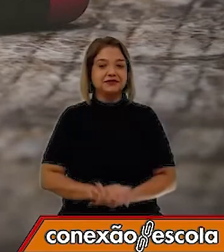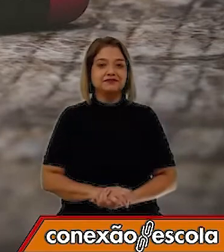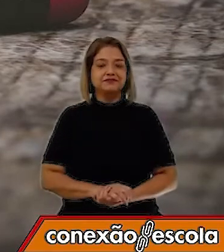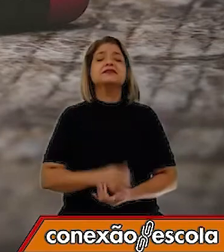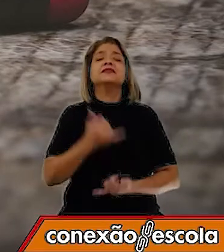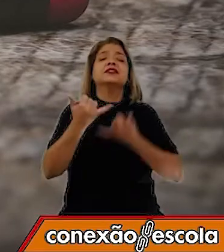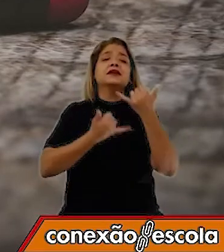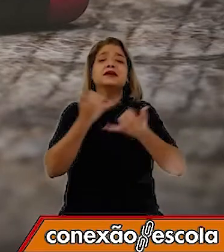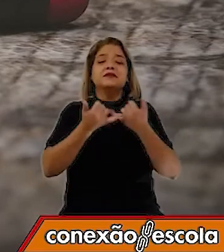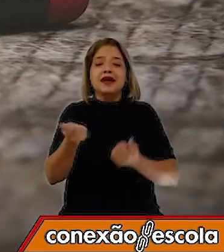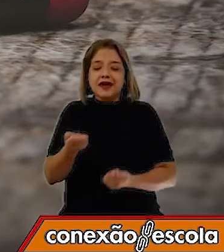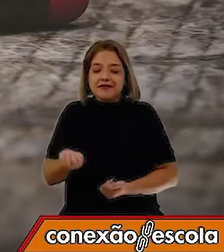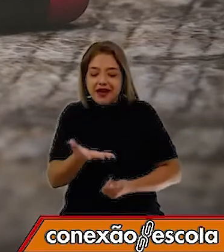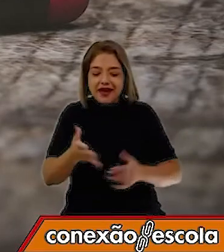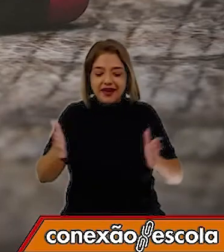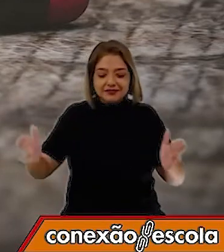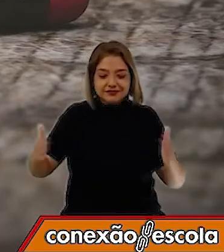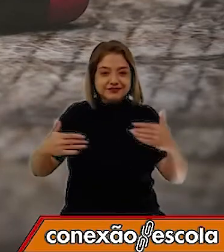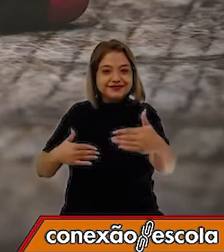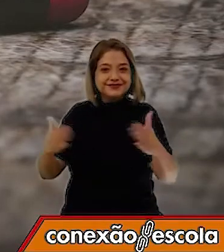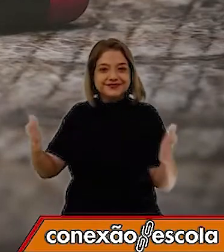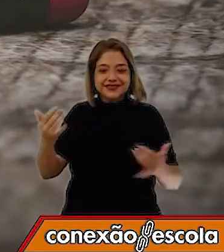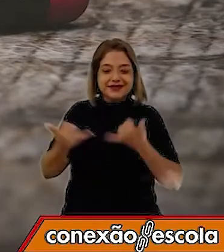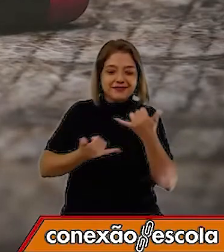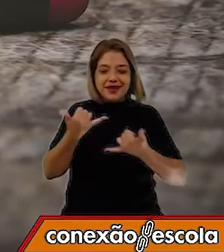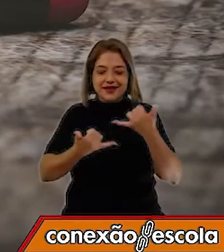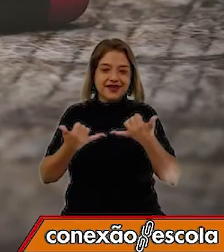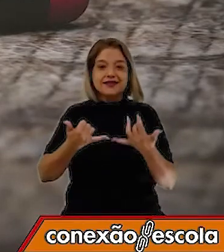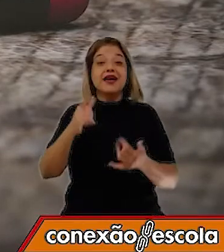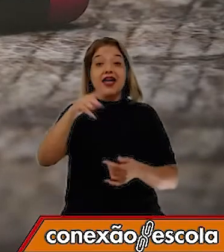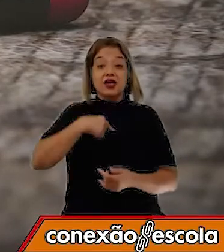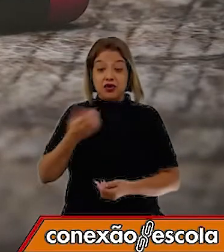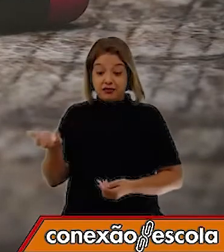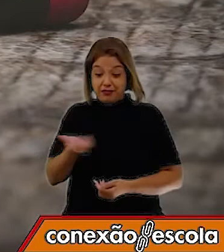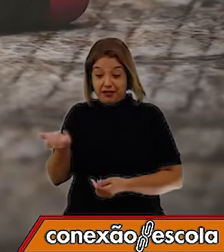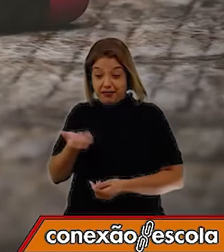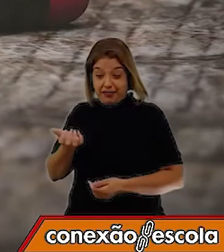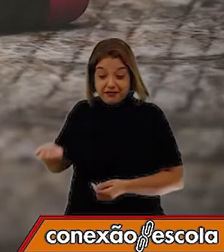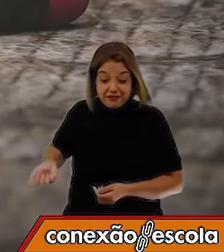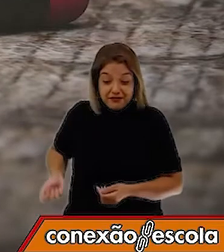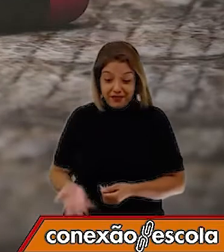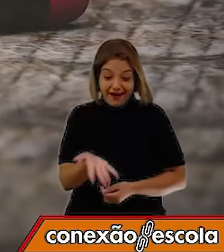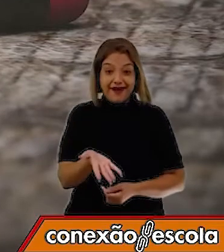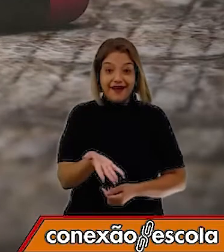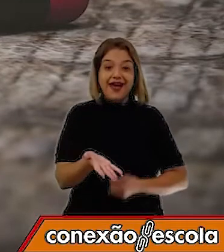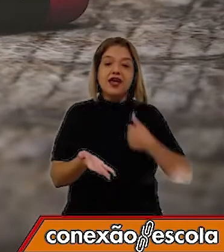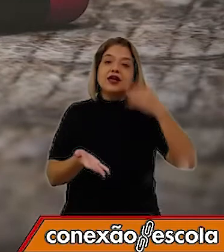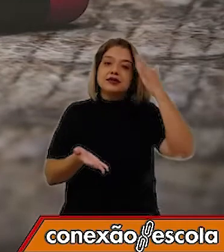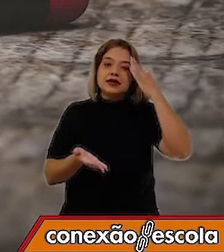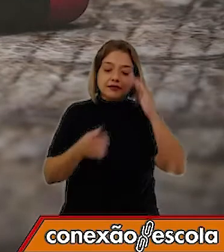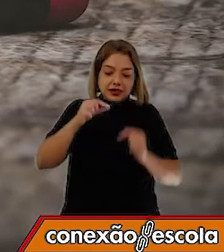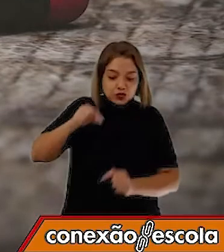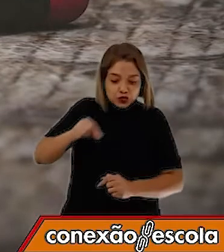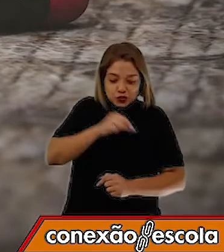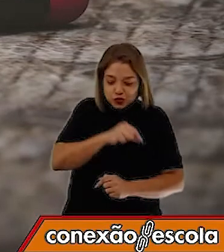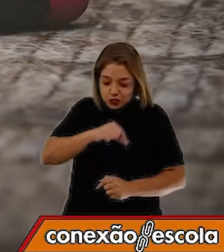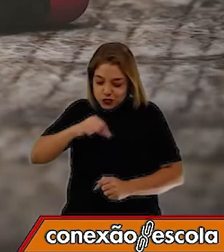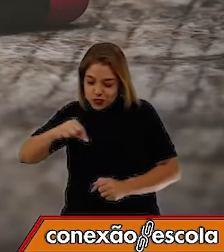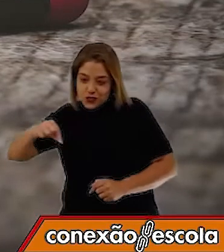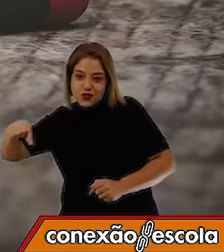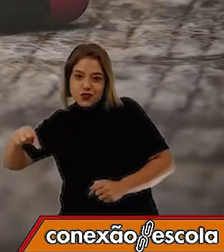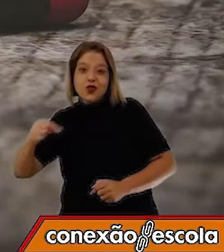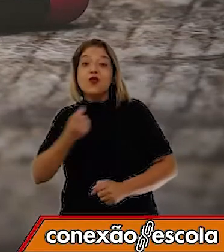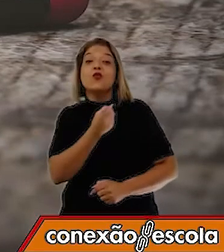tabuleiro? No jogo de tabuleiro a gente joga os dados. Para a gente saber quantas casas que a gente tem que pular, a